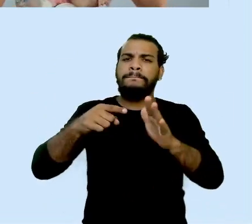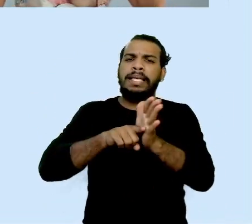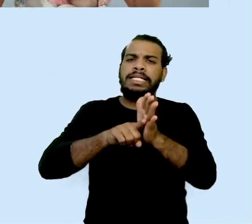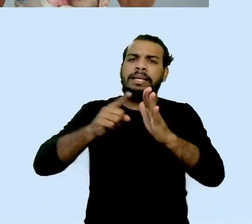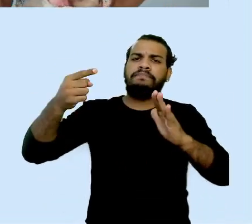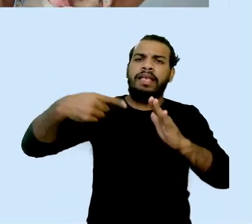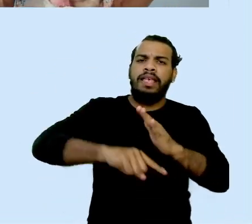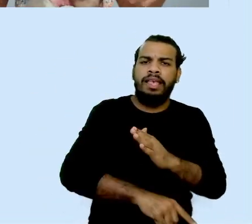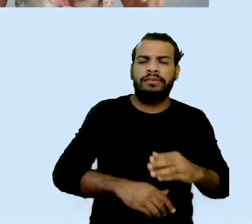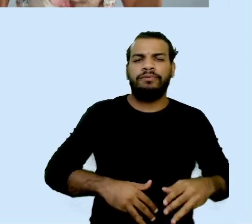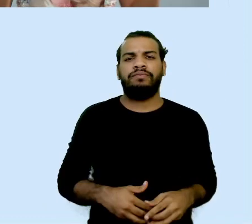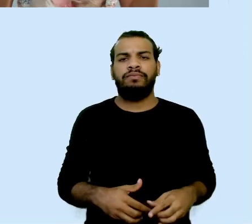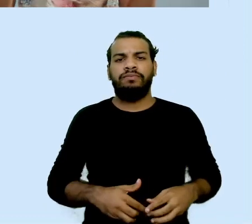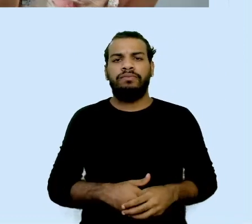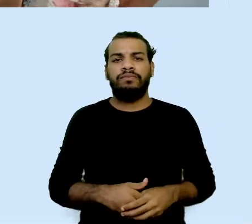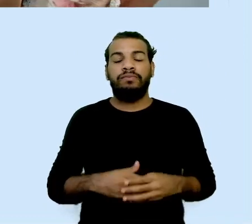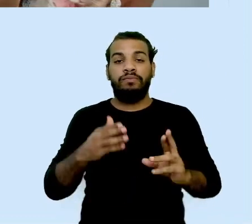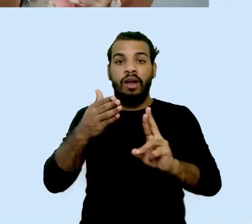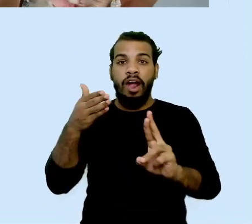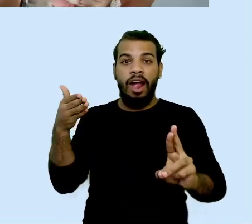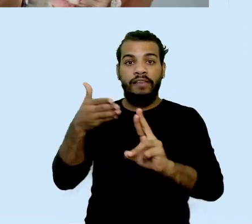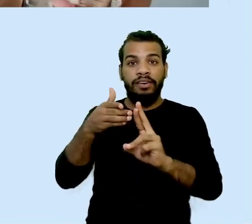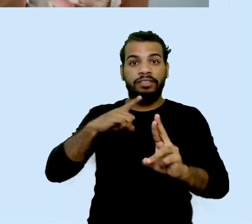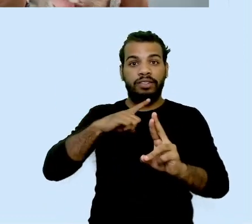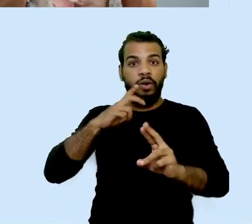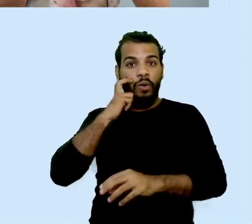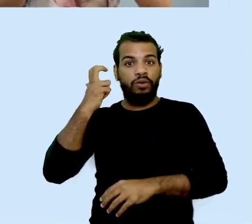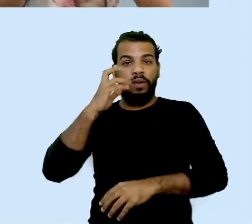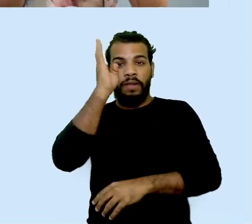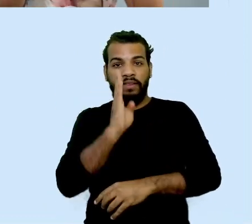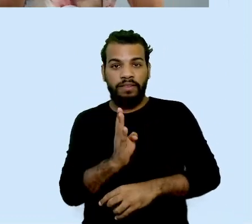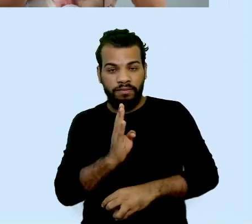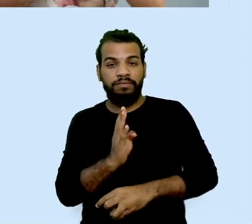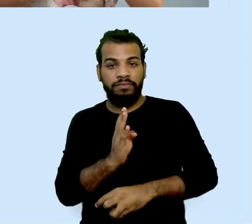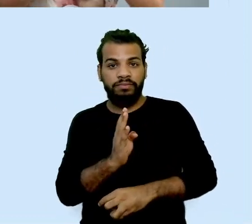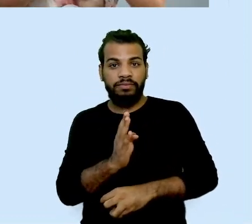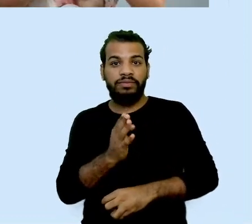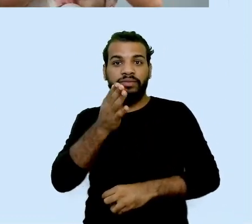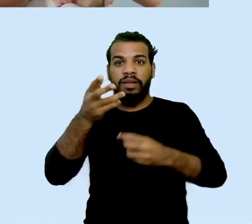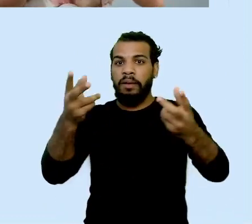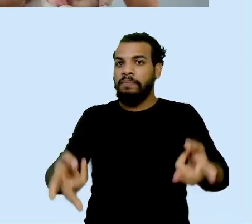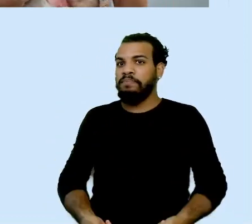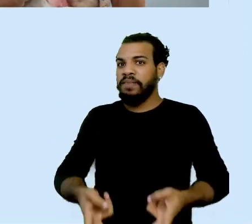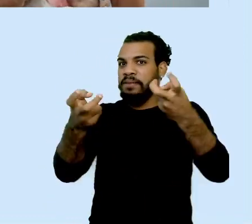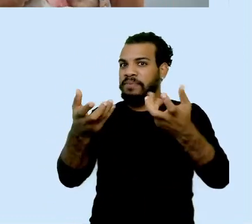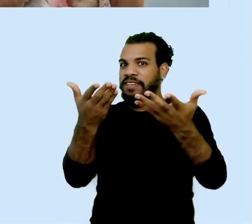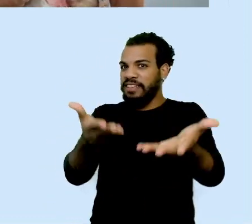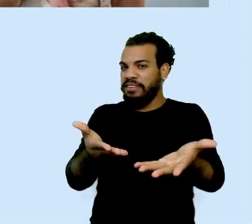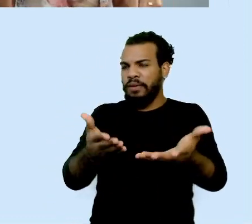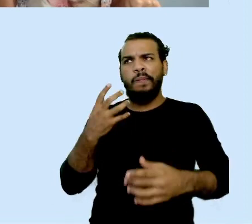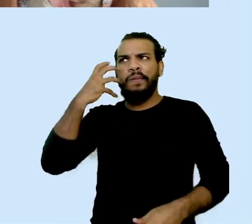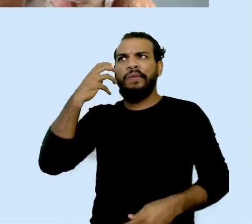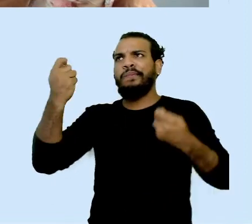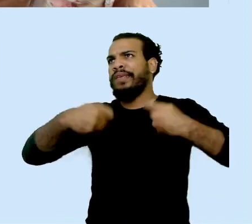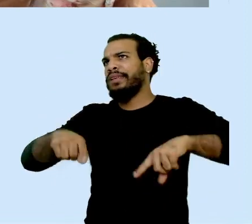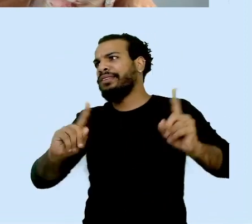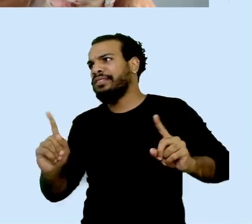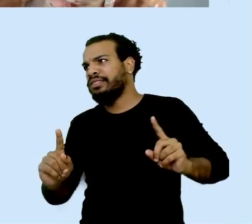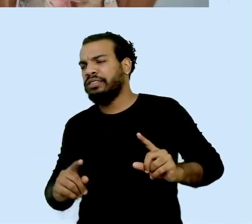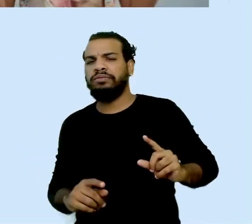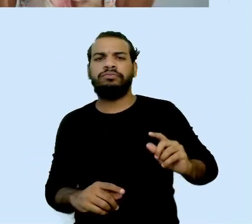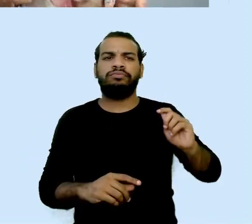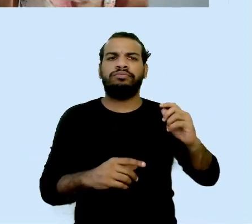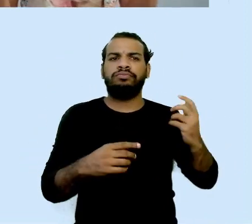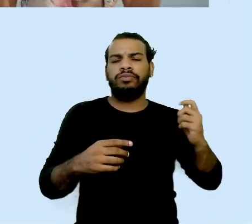aprofundada, principalmente nesses referenciais que a gente tem aí na cultura brasileira, e aí você vai perceber. Não precisa ser músico, não precisa ser